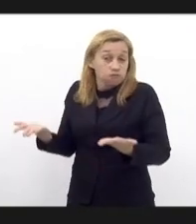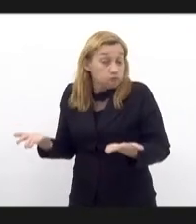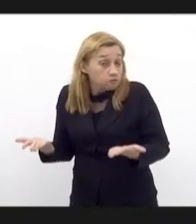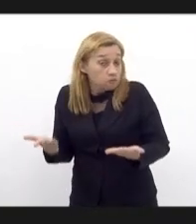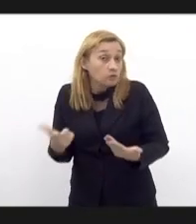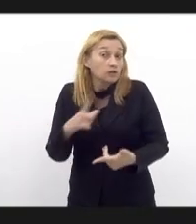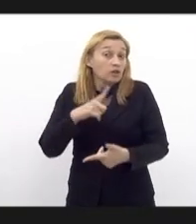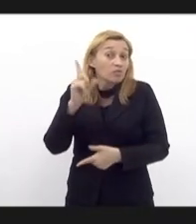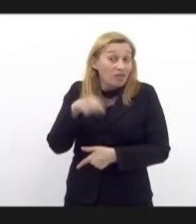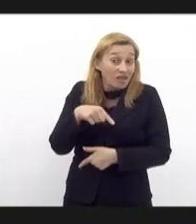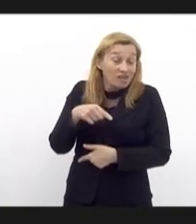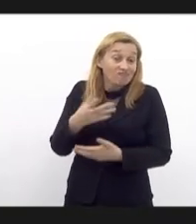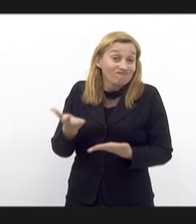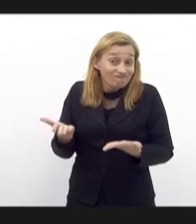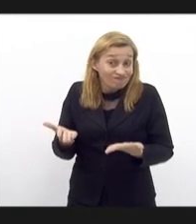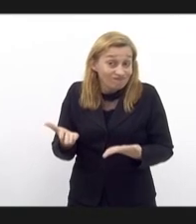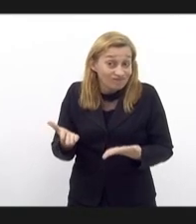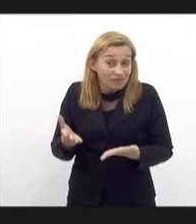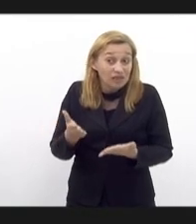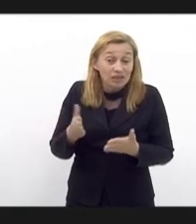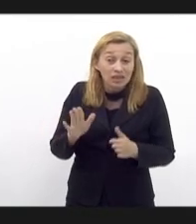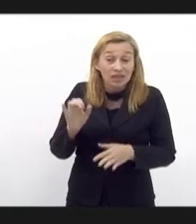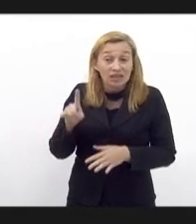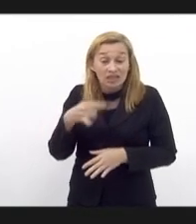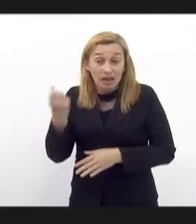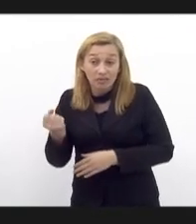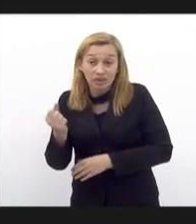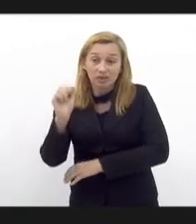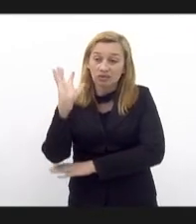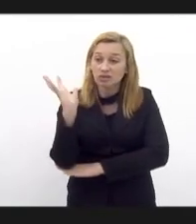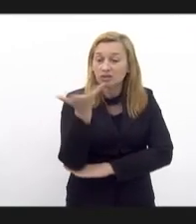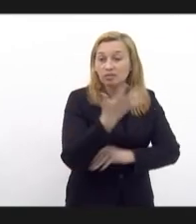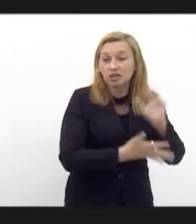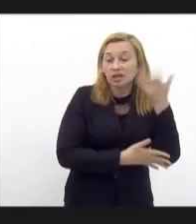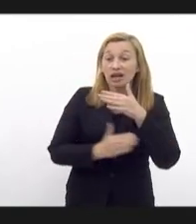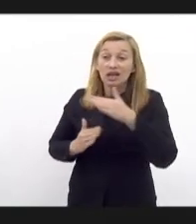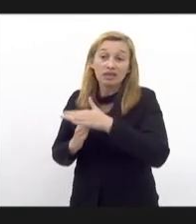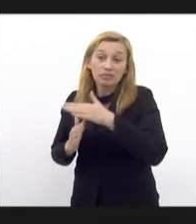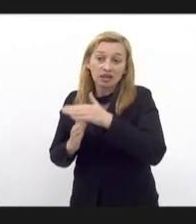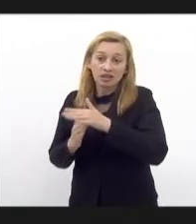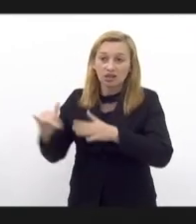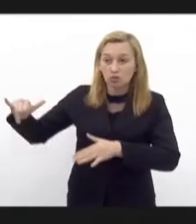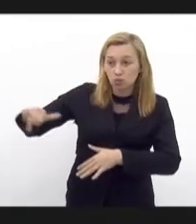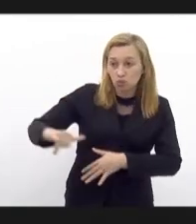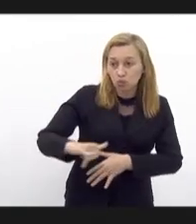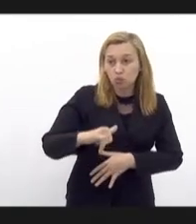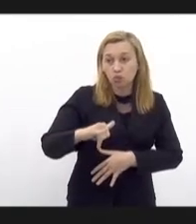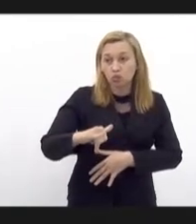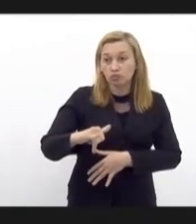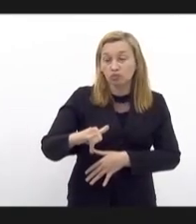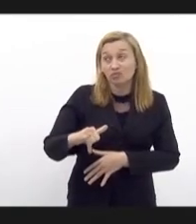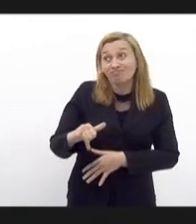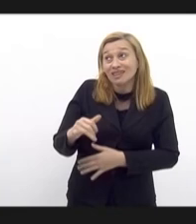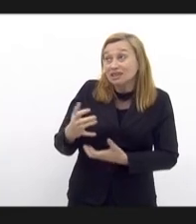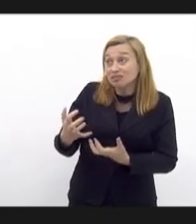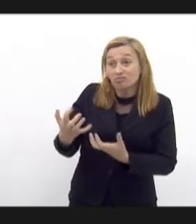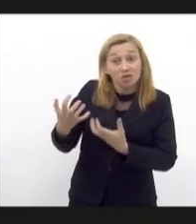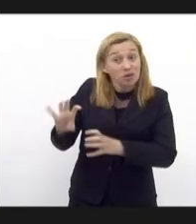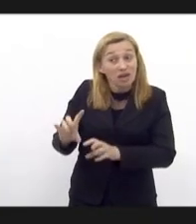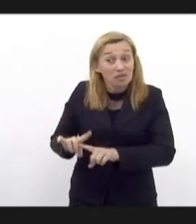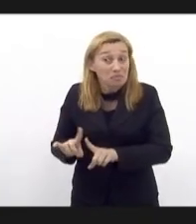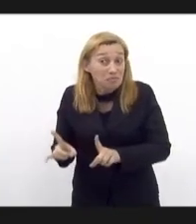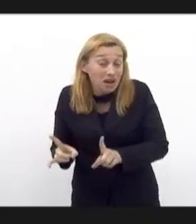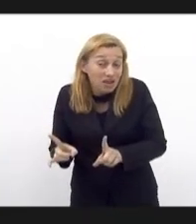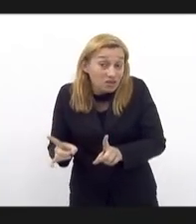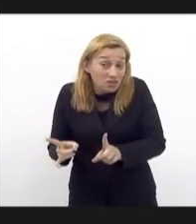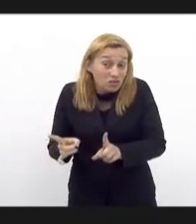que nós temos é a questão do licenciamento ambiental e da limitação dos pousos e decolagem. Não é isso que nós desejamos, mas da